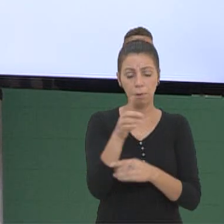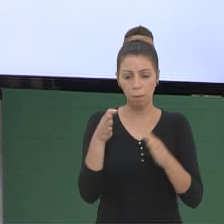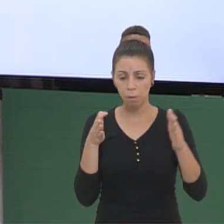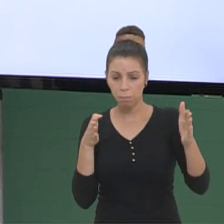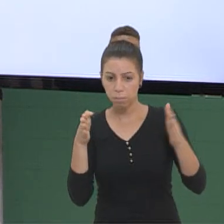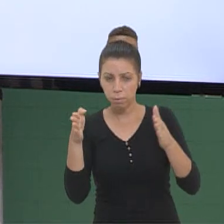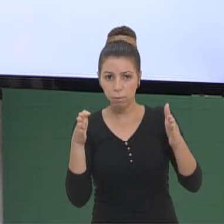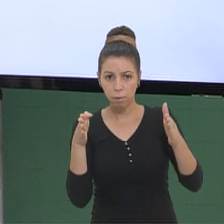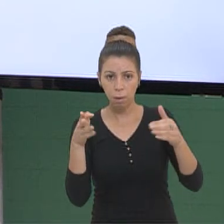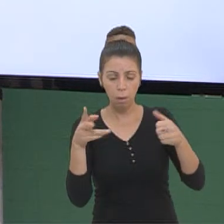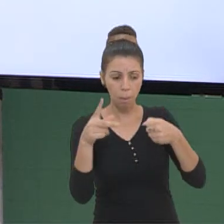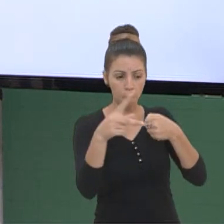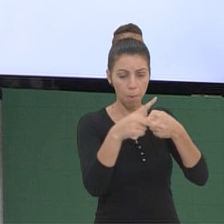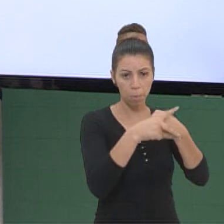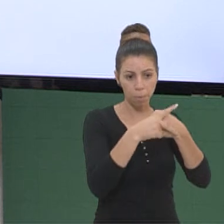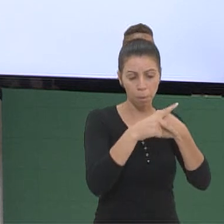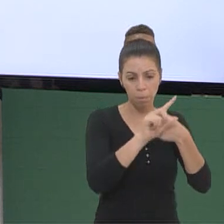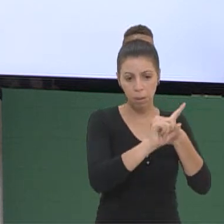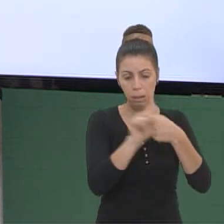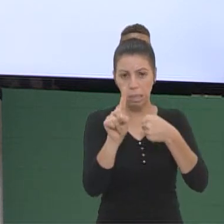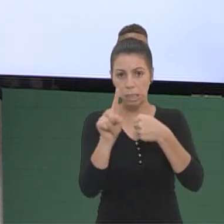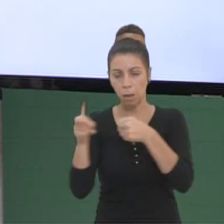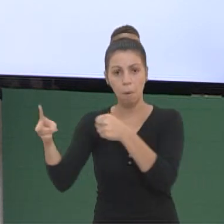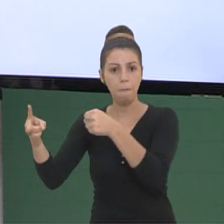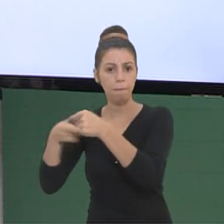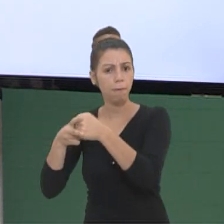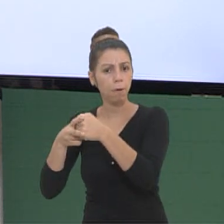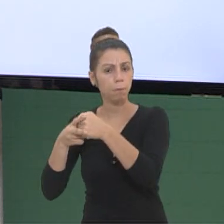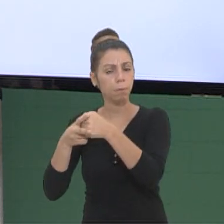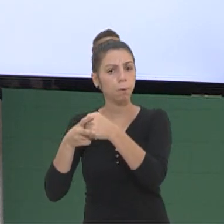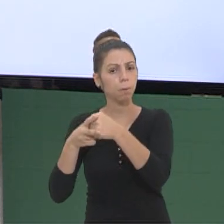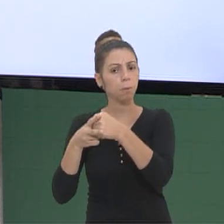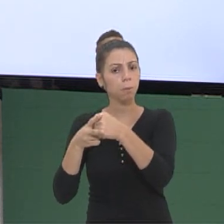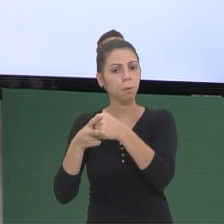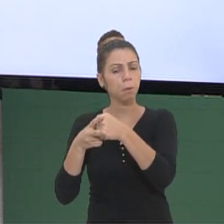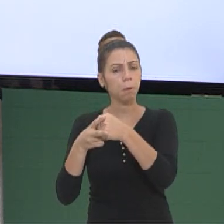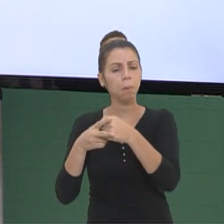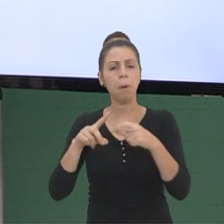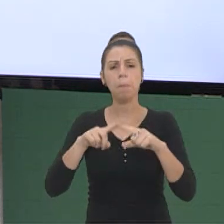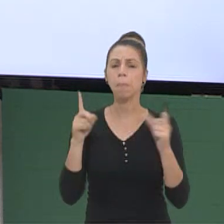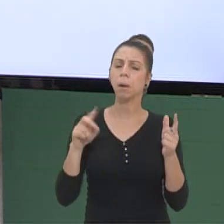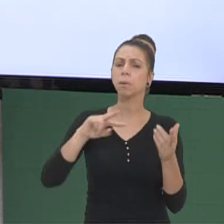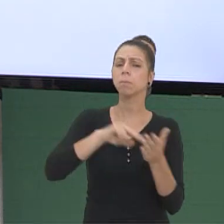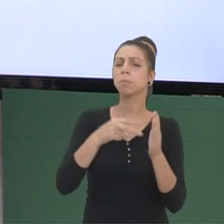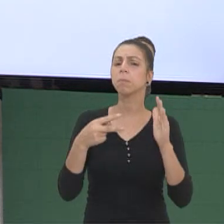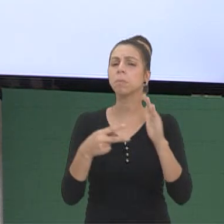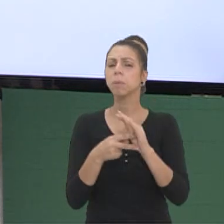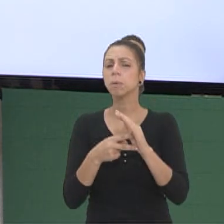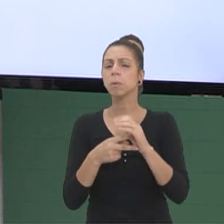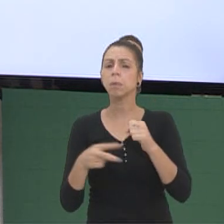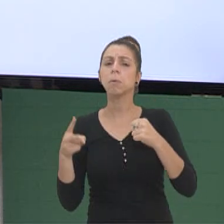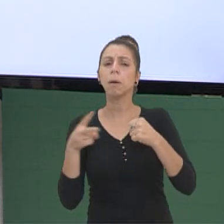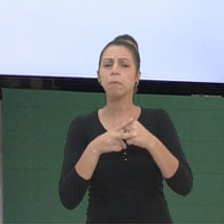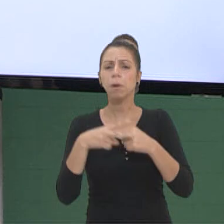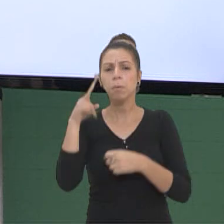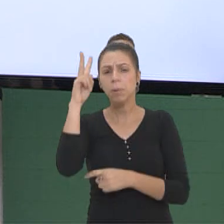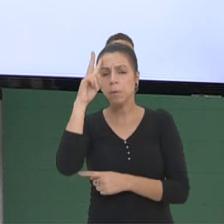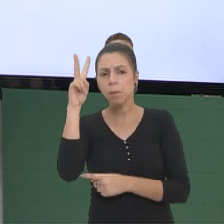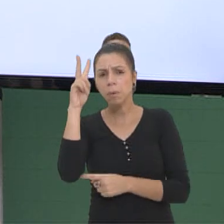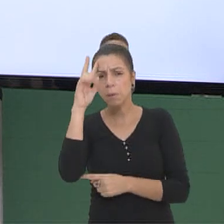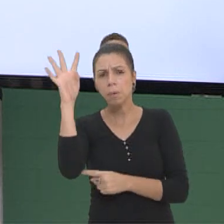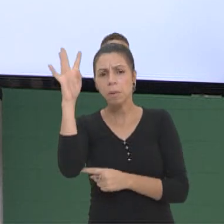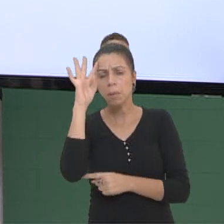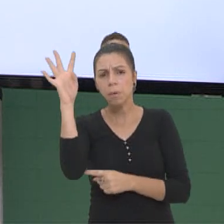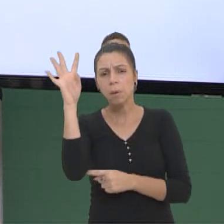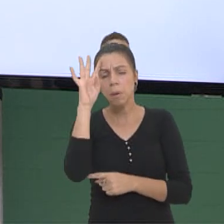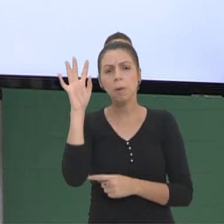verbo. Tá? Vocês devem estar se perguntando, mas professor, o que são verbos reflexivos? Se vocês não lembram,